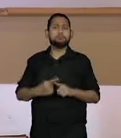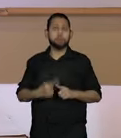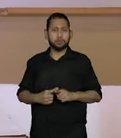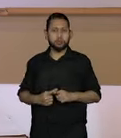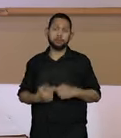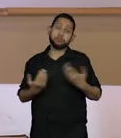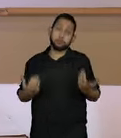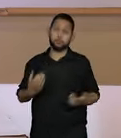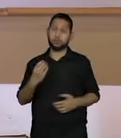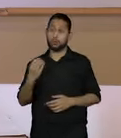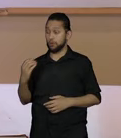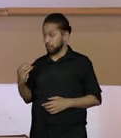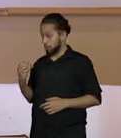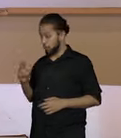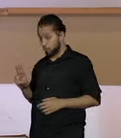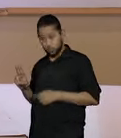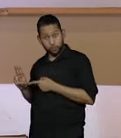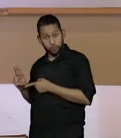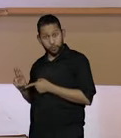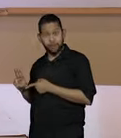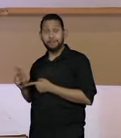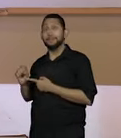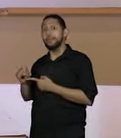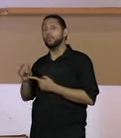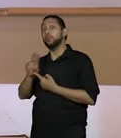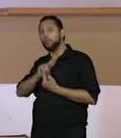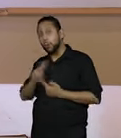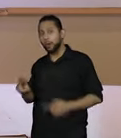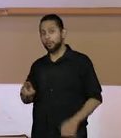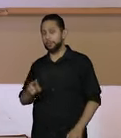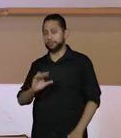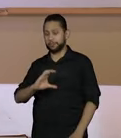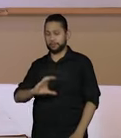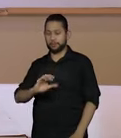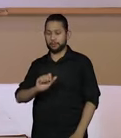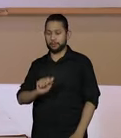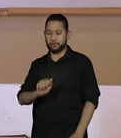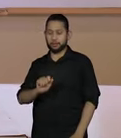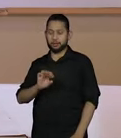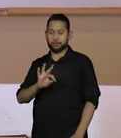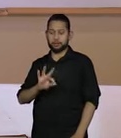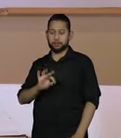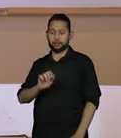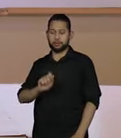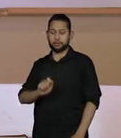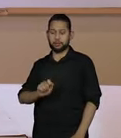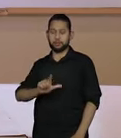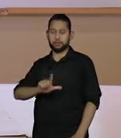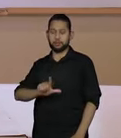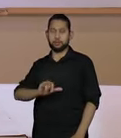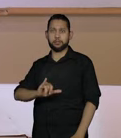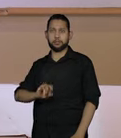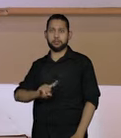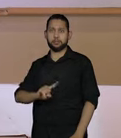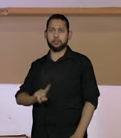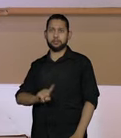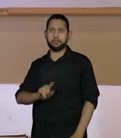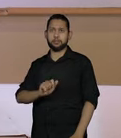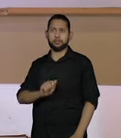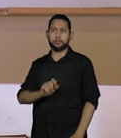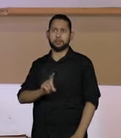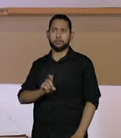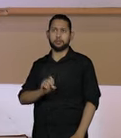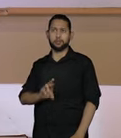o cobre ele agiu como um catalisador. O que é um catalisador? O catalisador